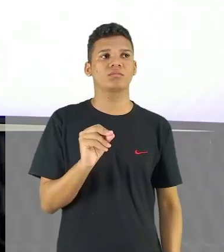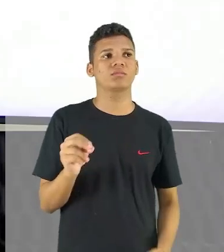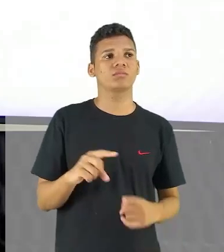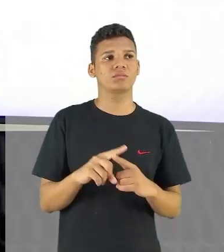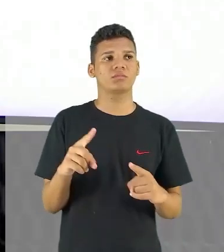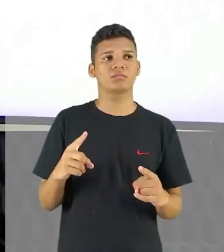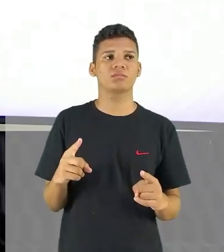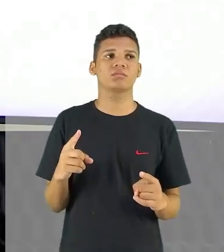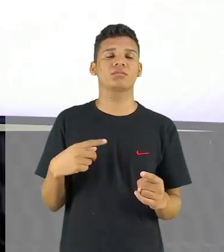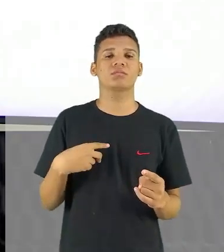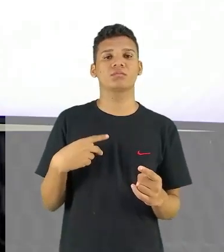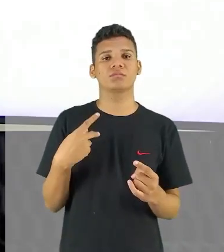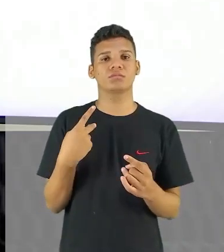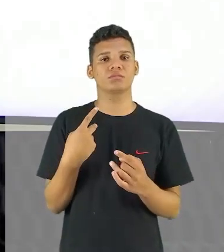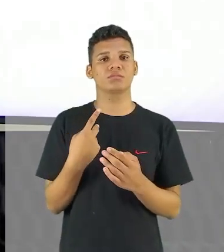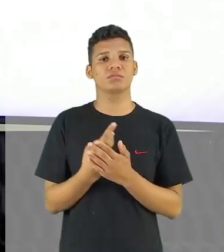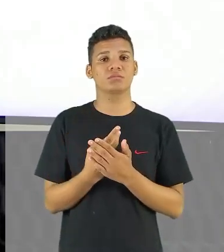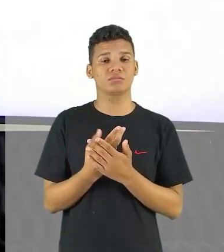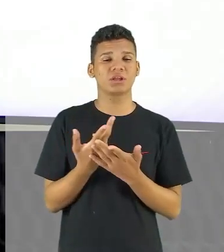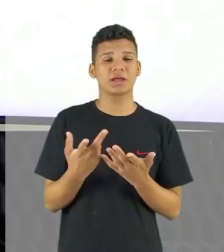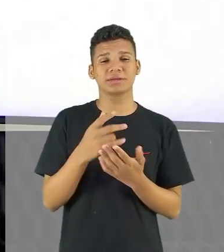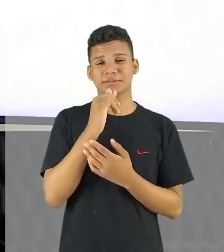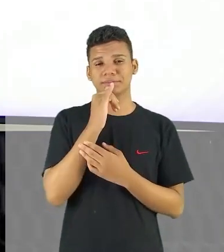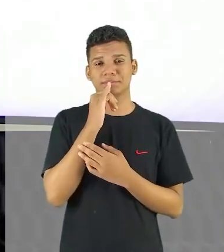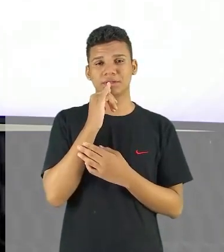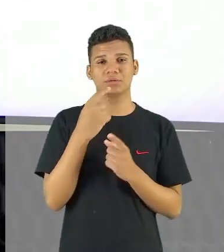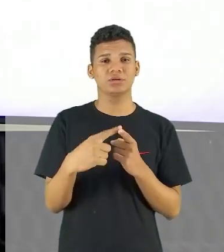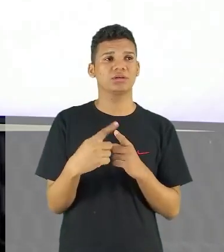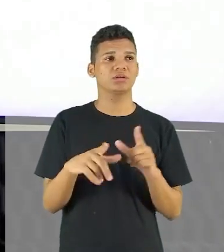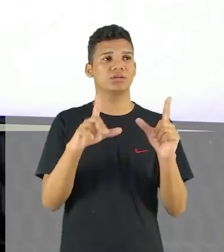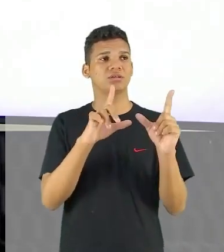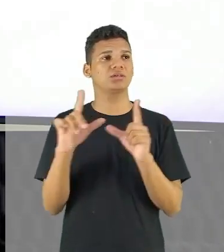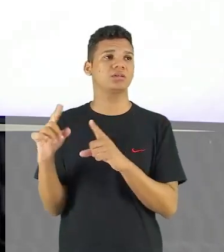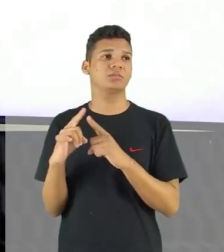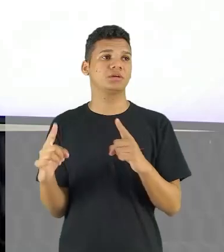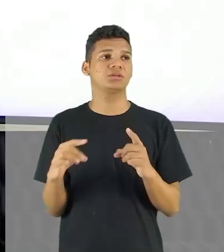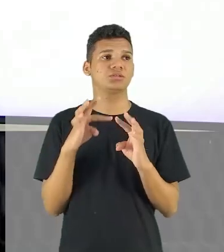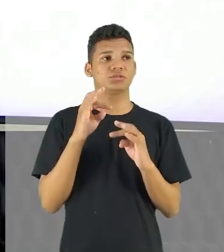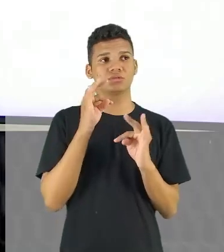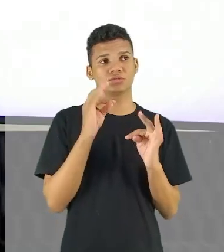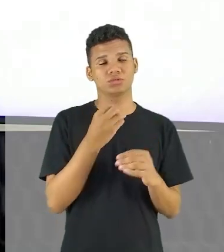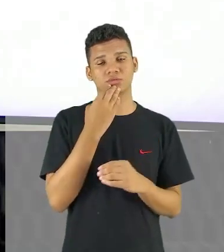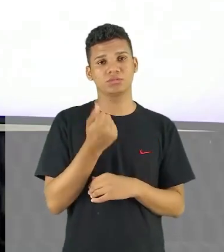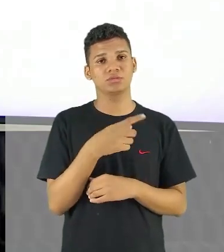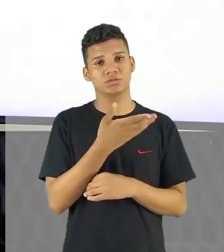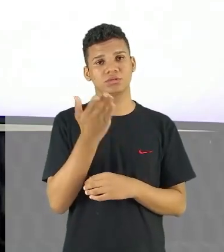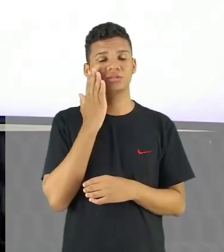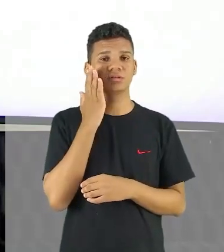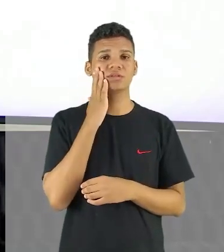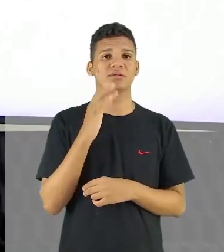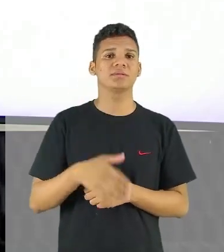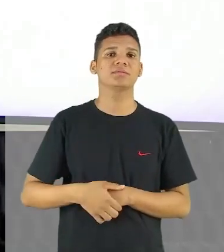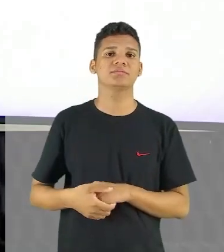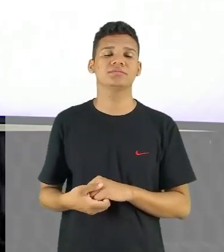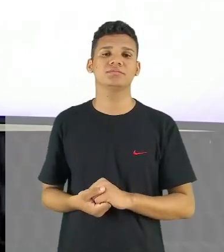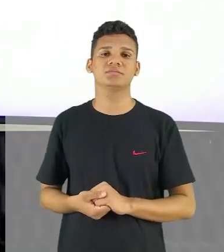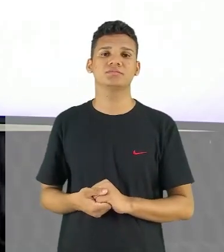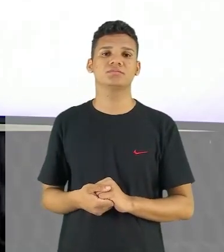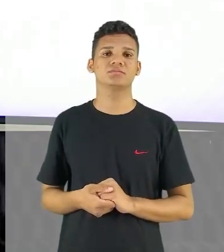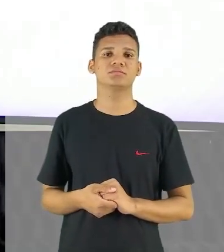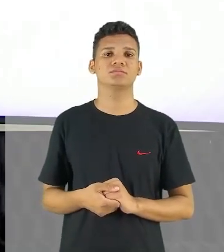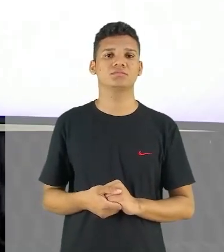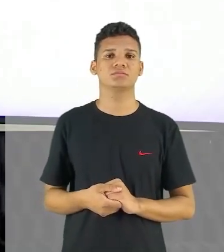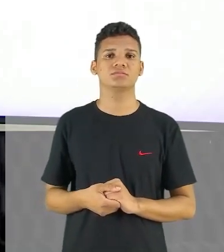falha. Eu dupliquei o slide e não apaguei, mas tudo bem, você entendeu. Então,